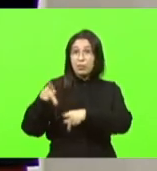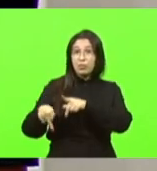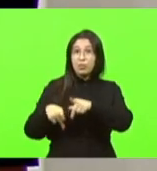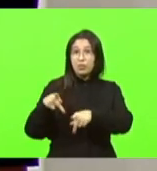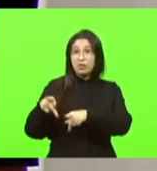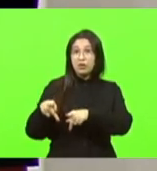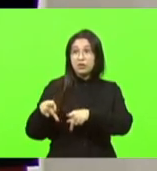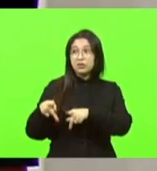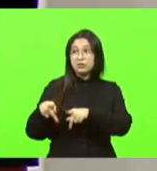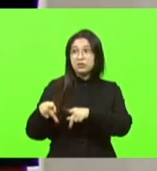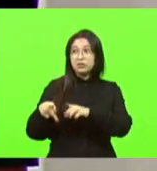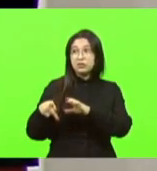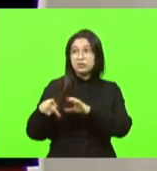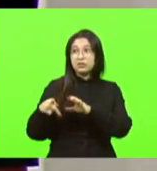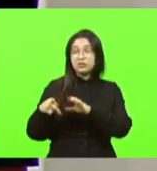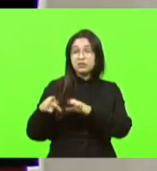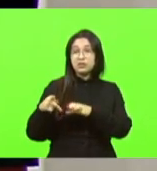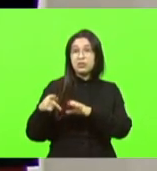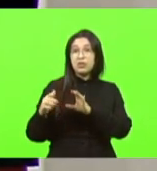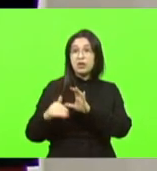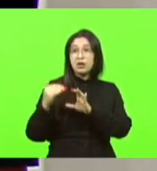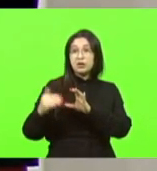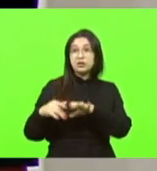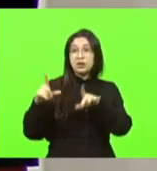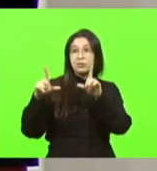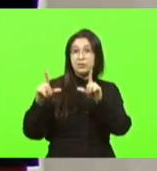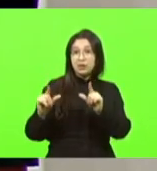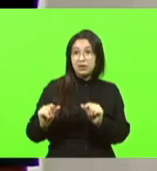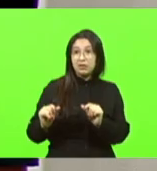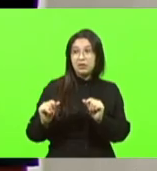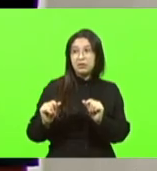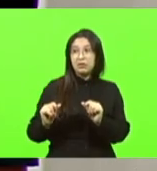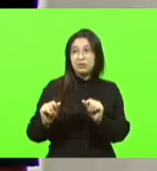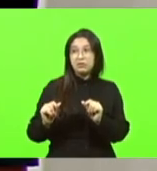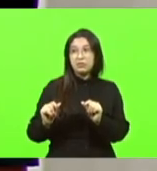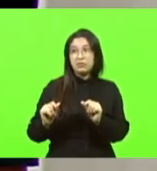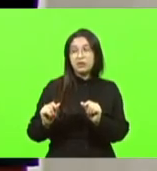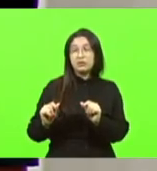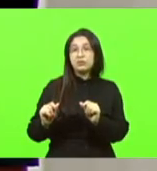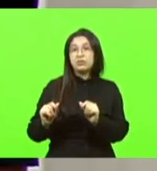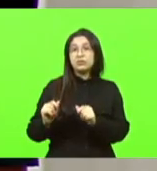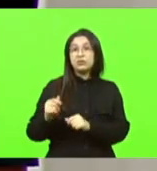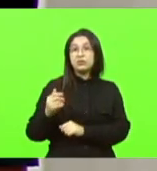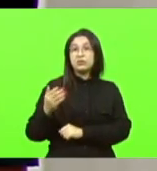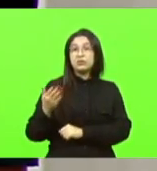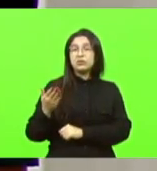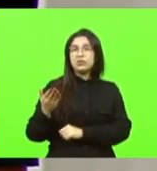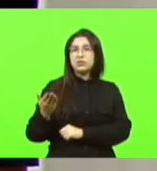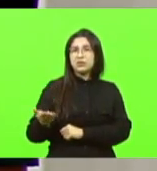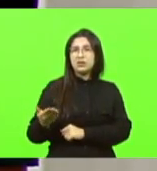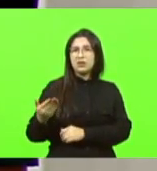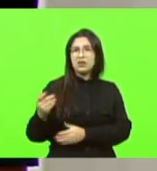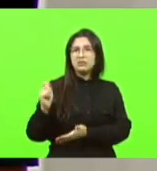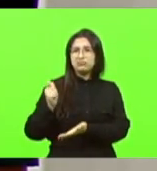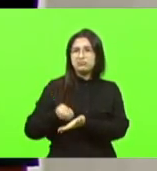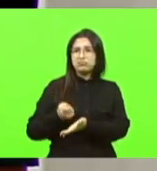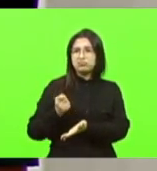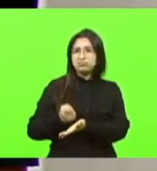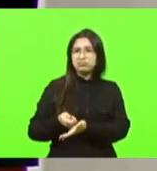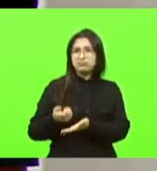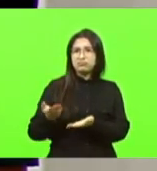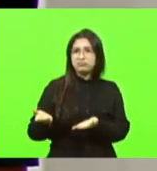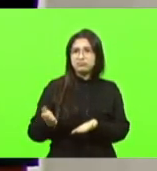ganha e ele vem e Tuner é através destas contribuições